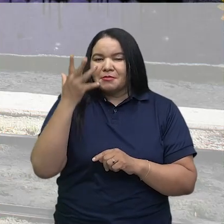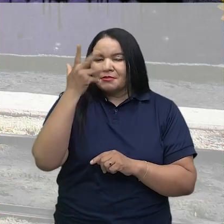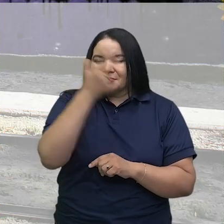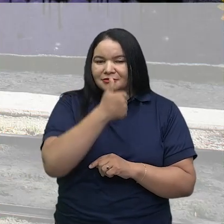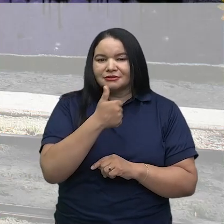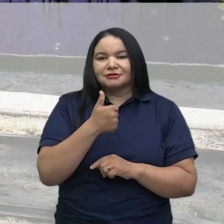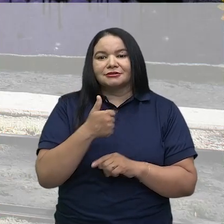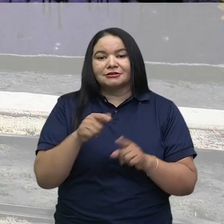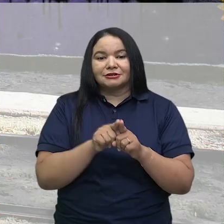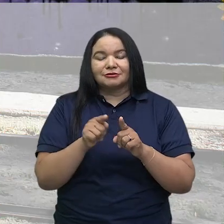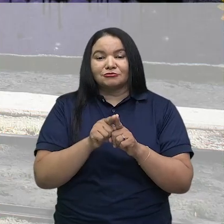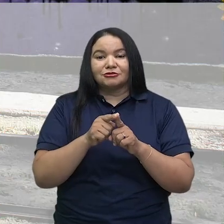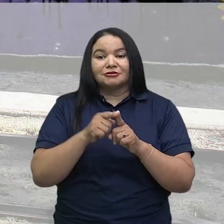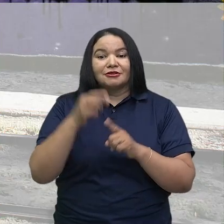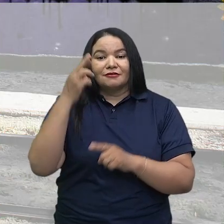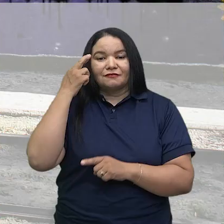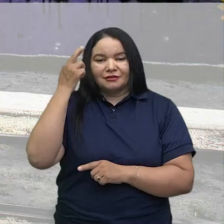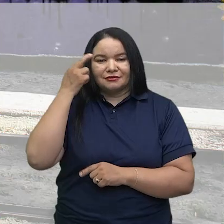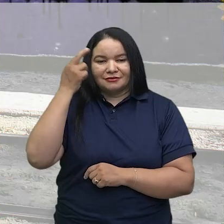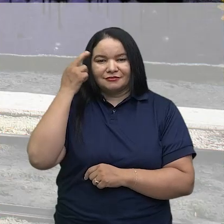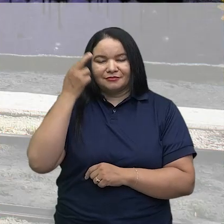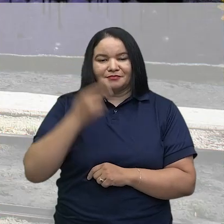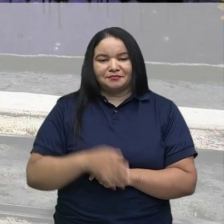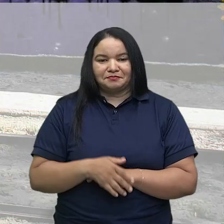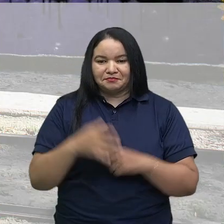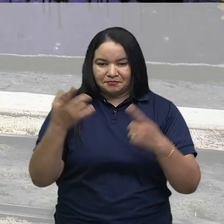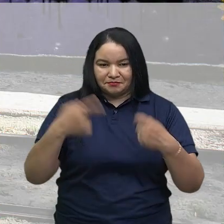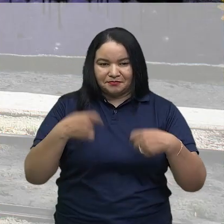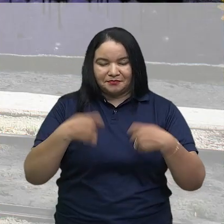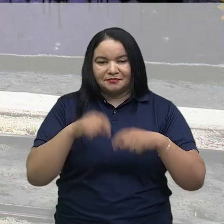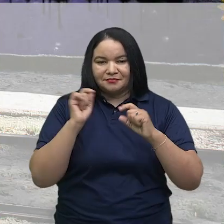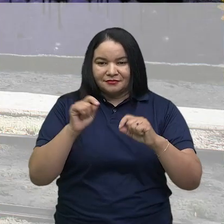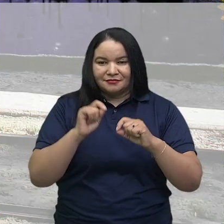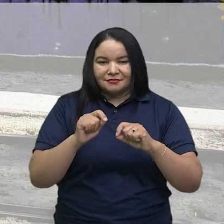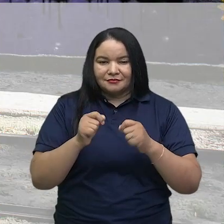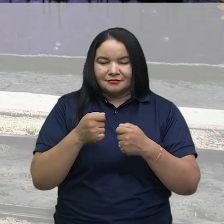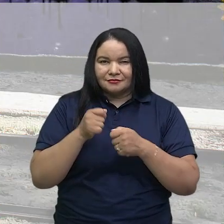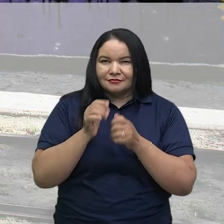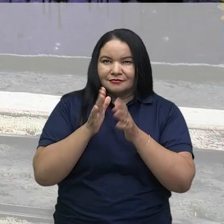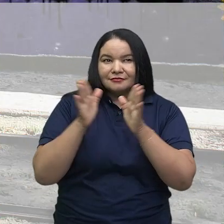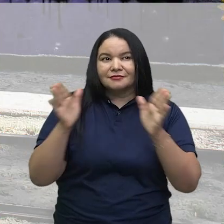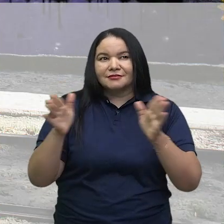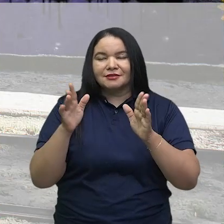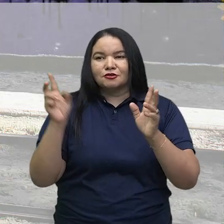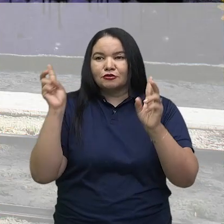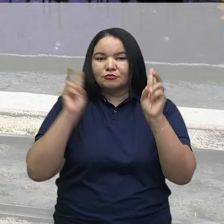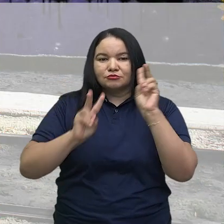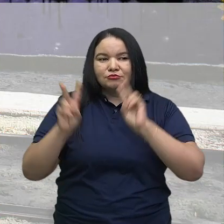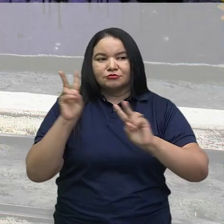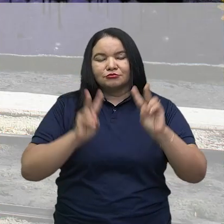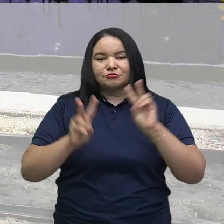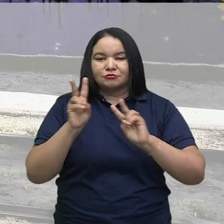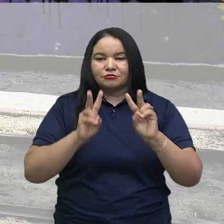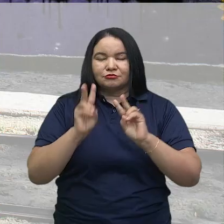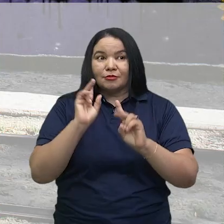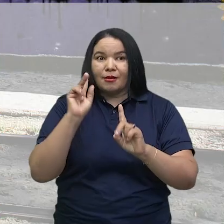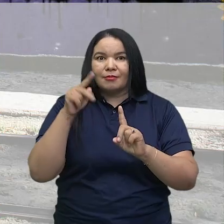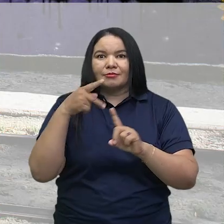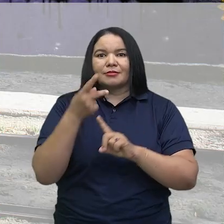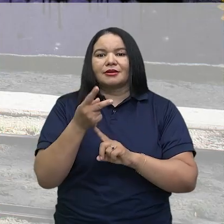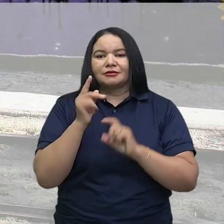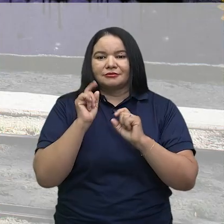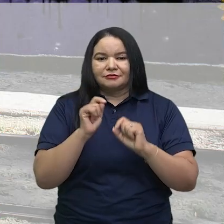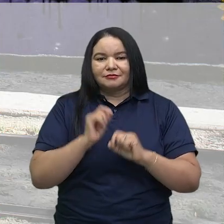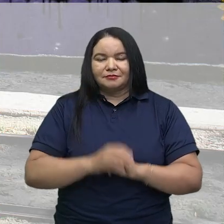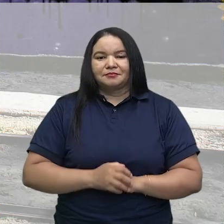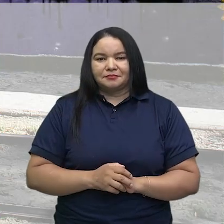temos reflexão. Assim, é necessário que a gente possa abrir nossos olhos, enxergar para além daquilo que